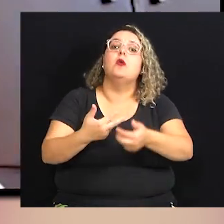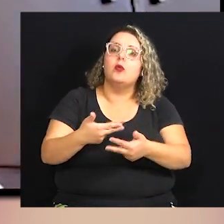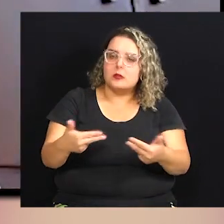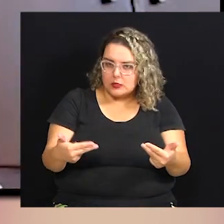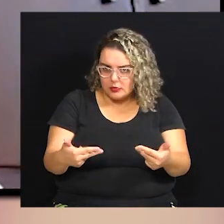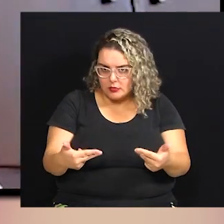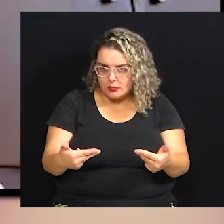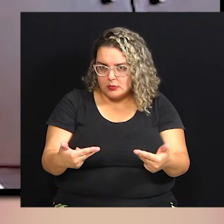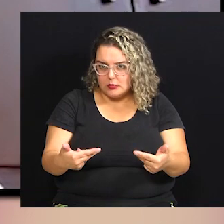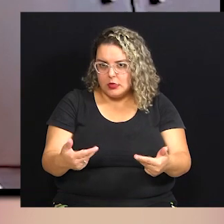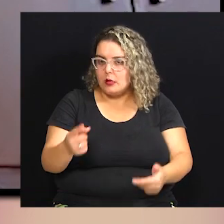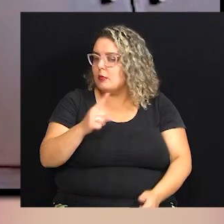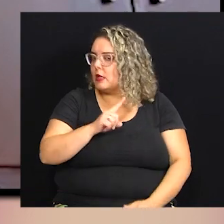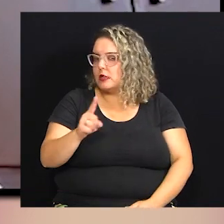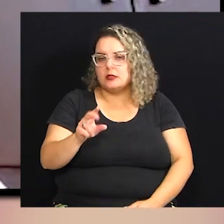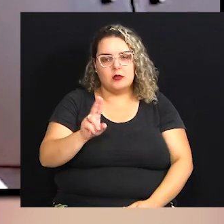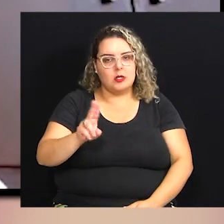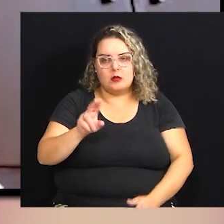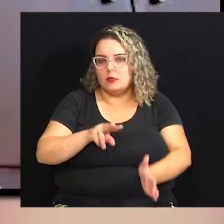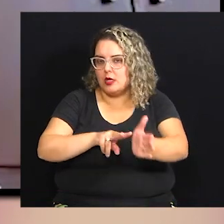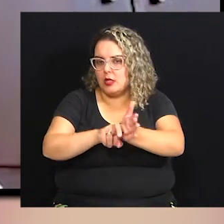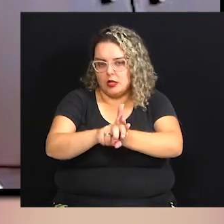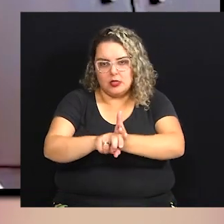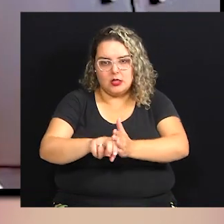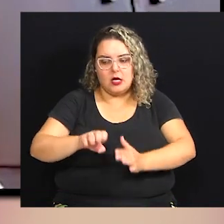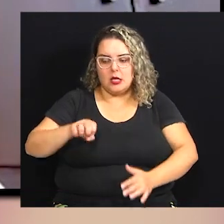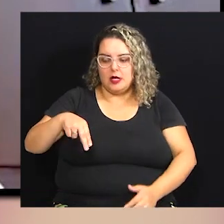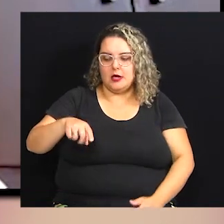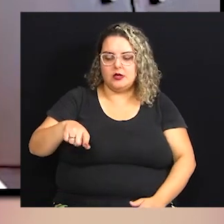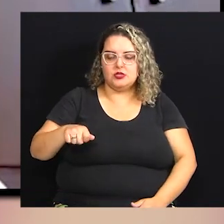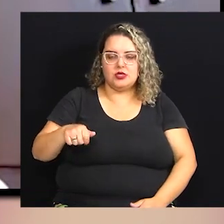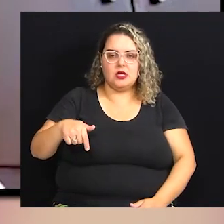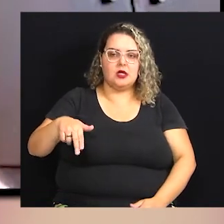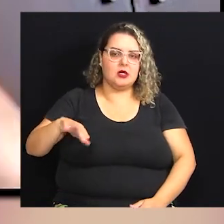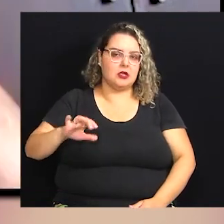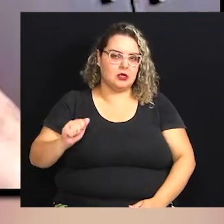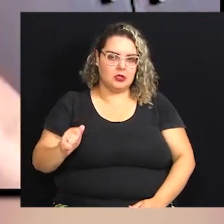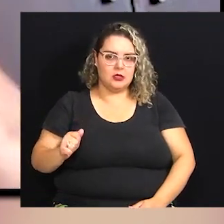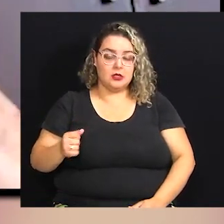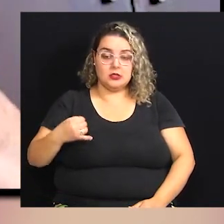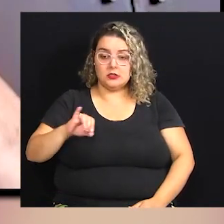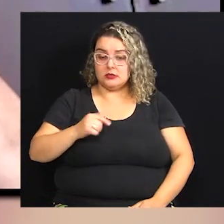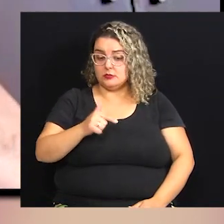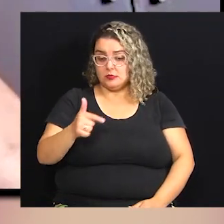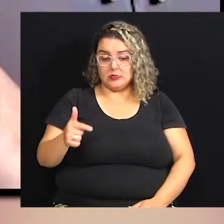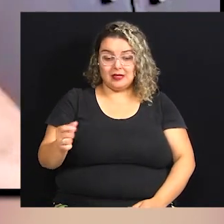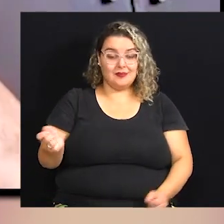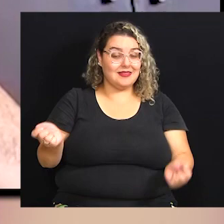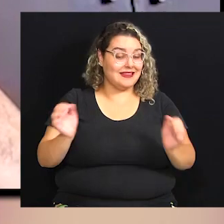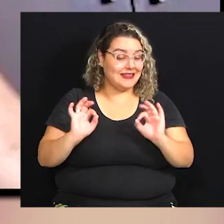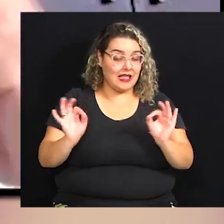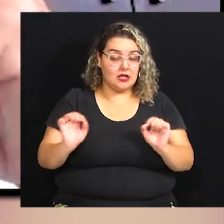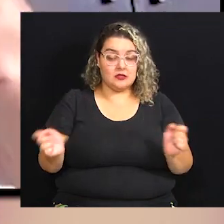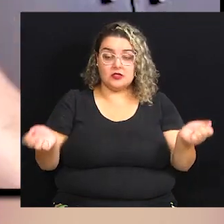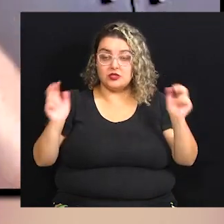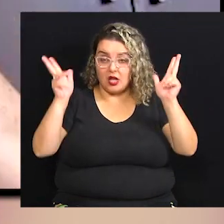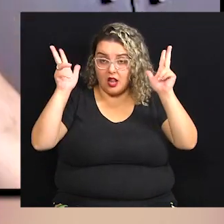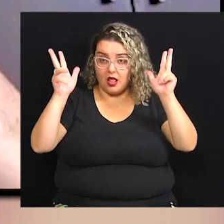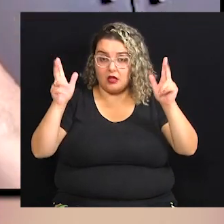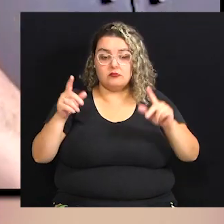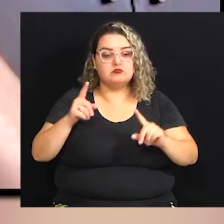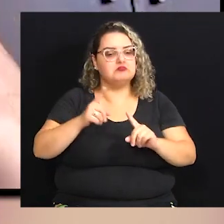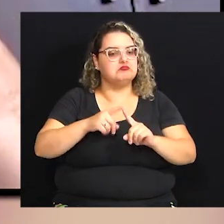alguma outra coisa. Mas ele não é usado para diagnosticar enxaqueca. Se eu não tenho nenhum sinal de alarme, é uma